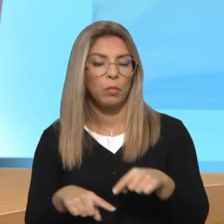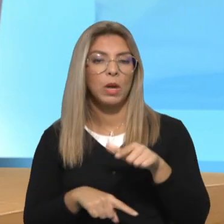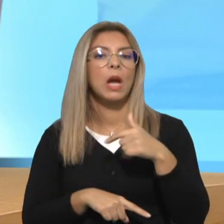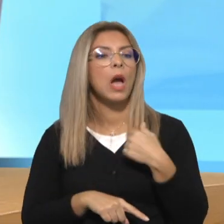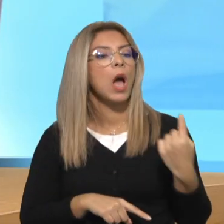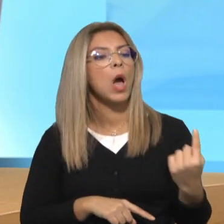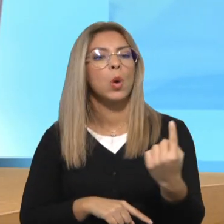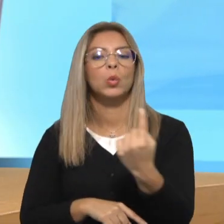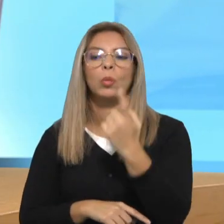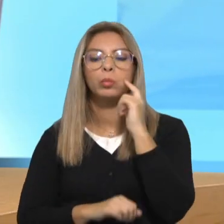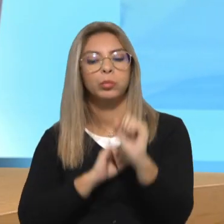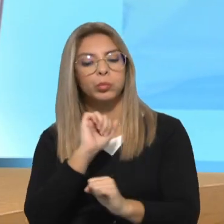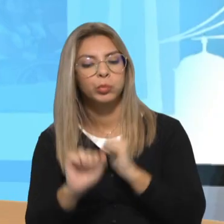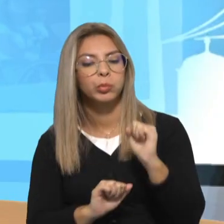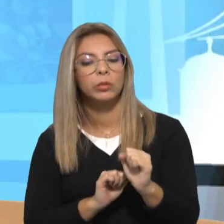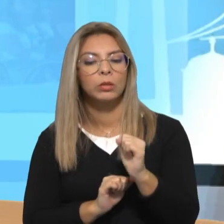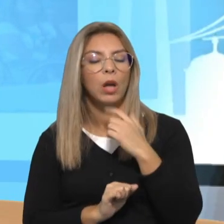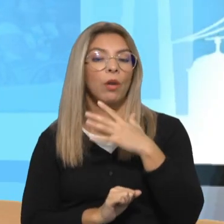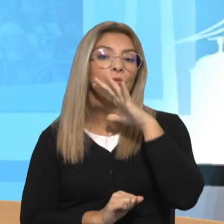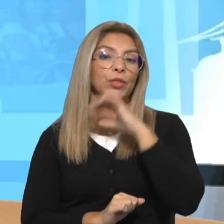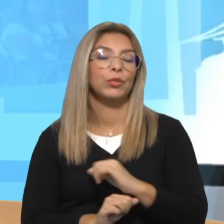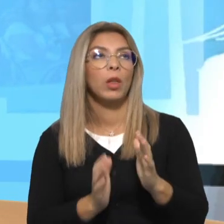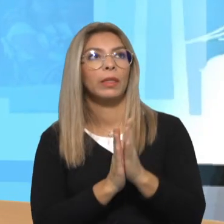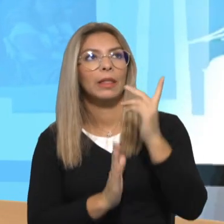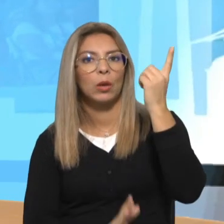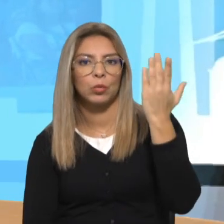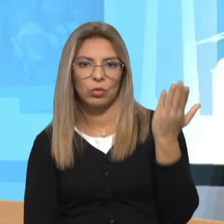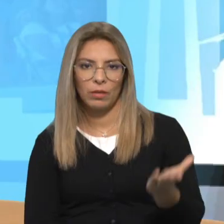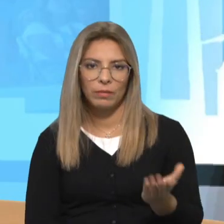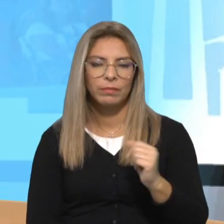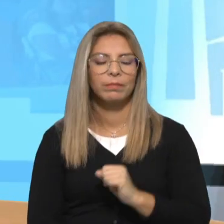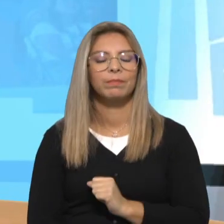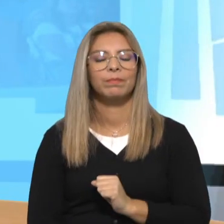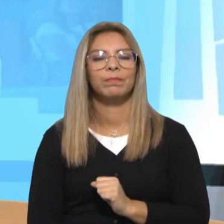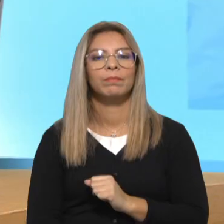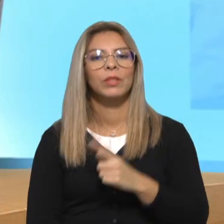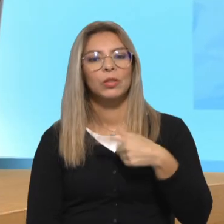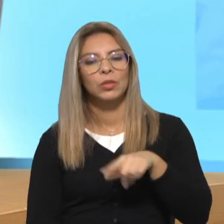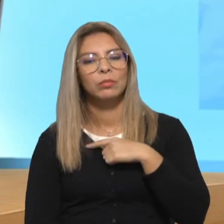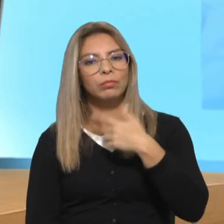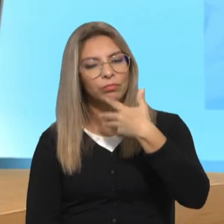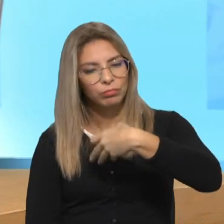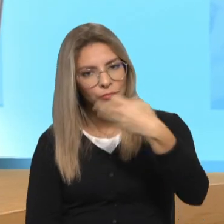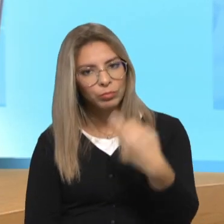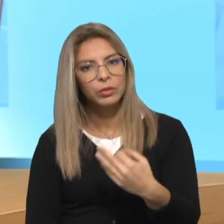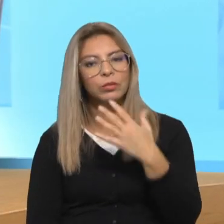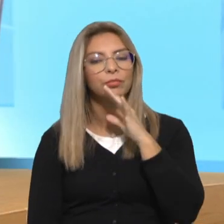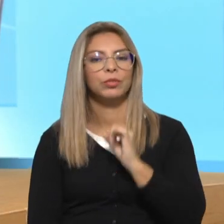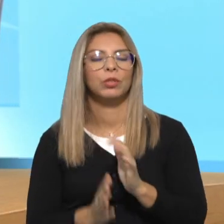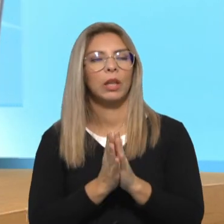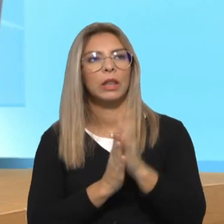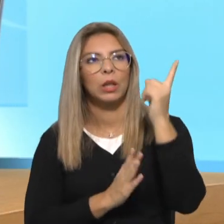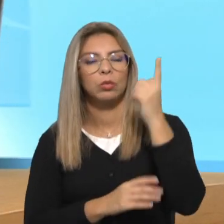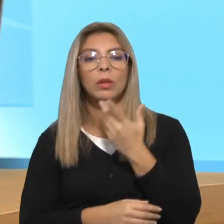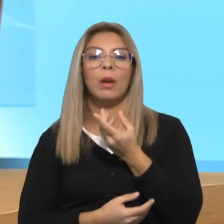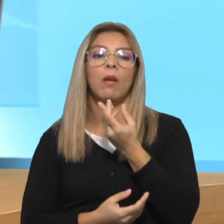perceber que a nossa grandeza está em sermos filhos de Deus, a nossa dignidade está em sermos filhos de Deus, e a não ter medo de perder a honra,